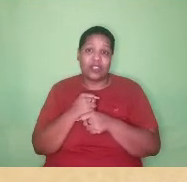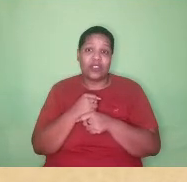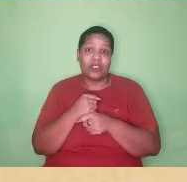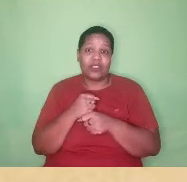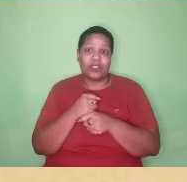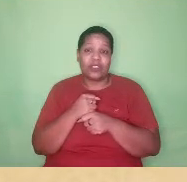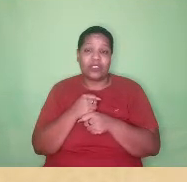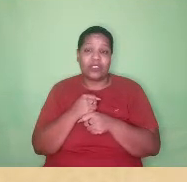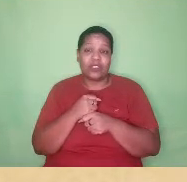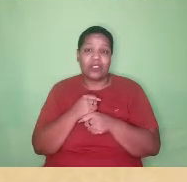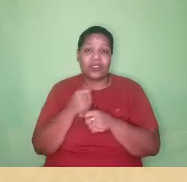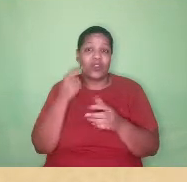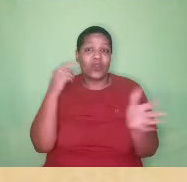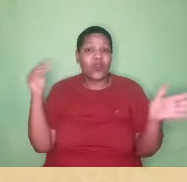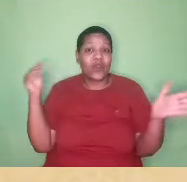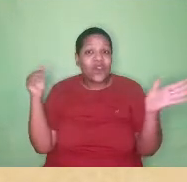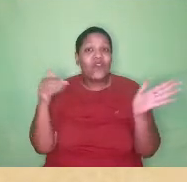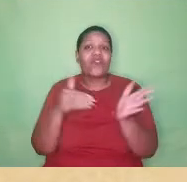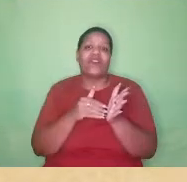do fim da escravidão no Brasil,